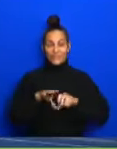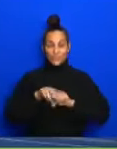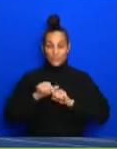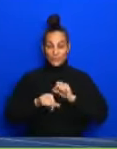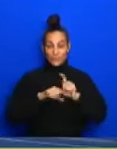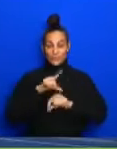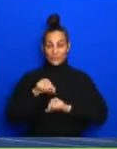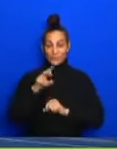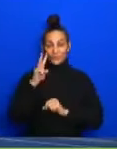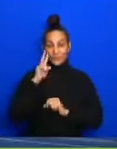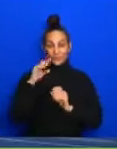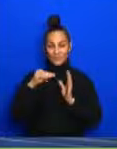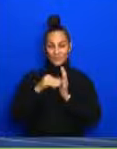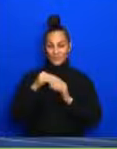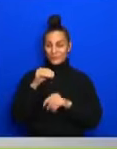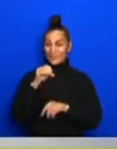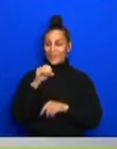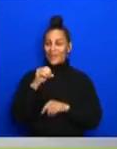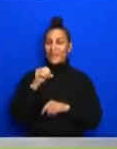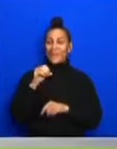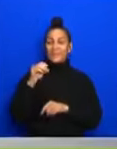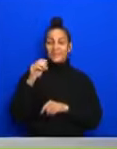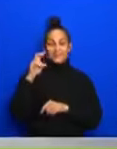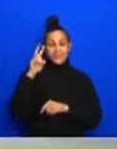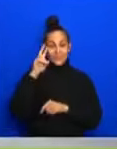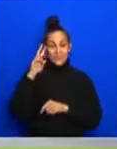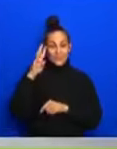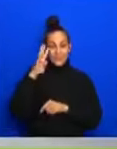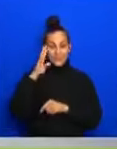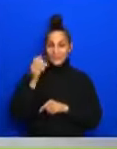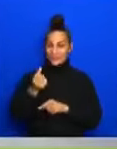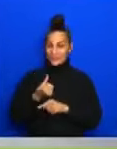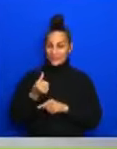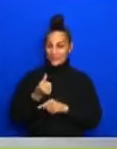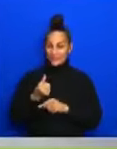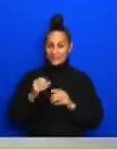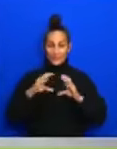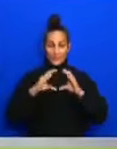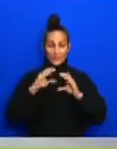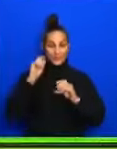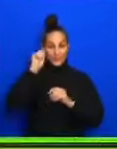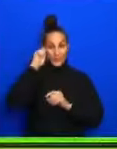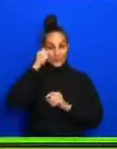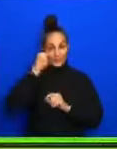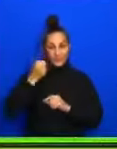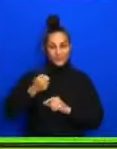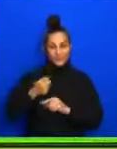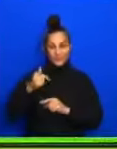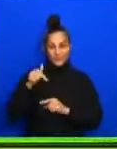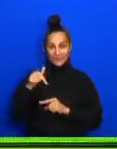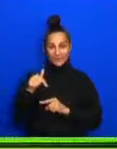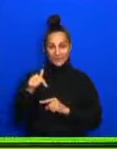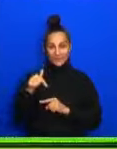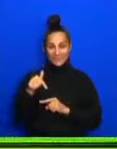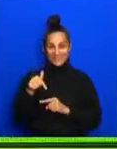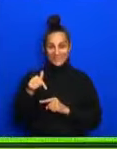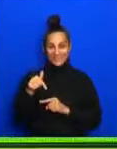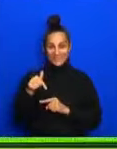Super 7 com sorteios às segundas, quartas e sextas. Bola preta, número 7.